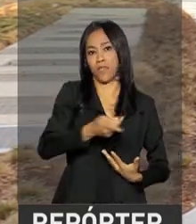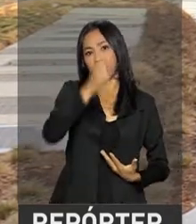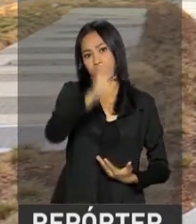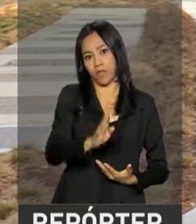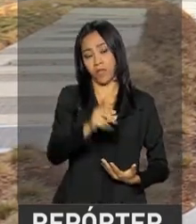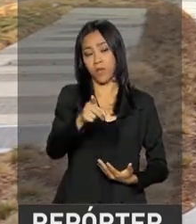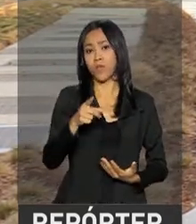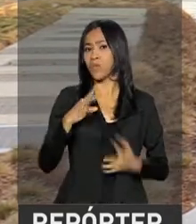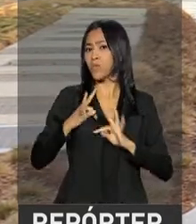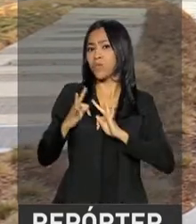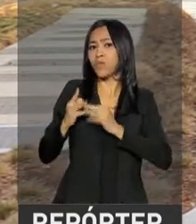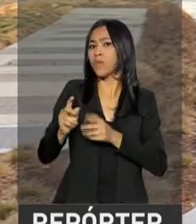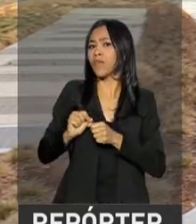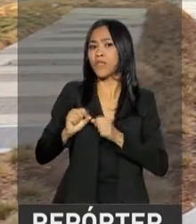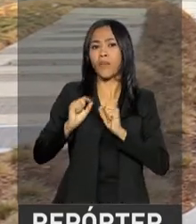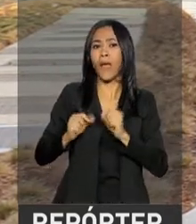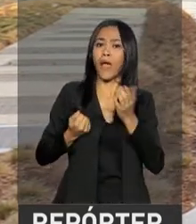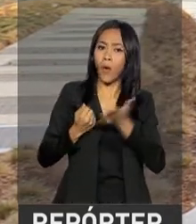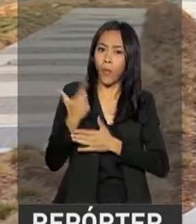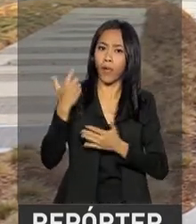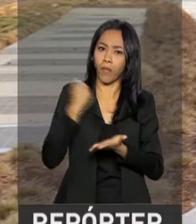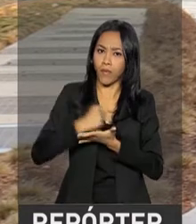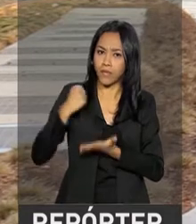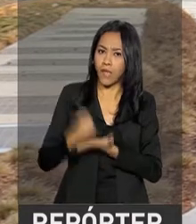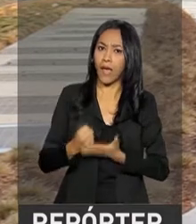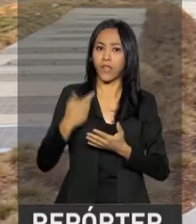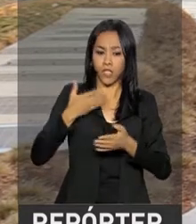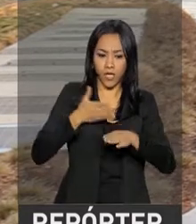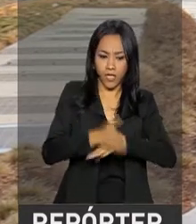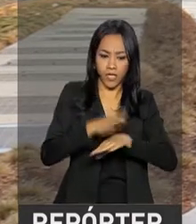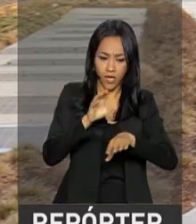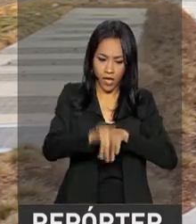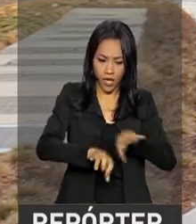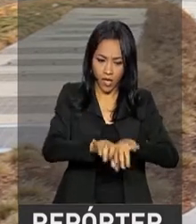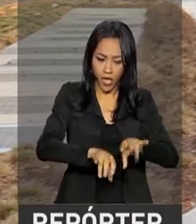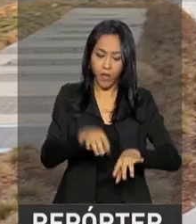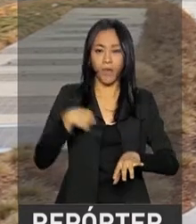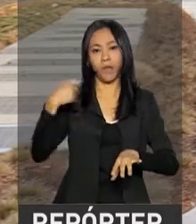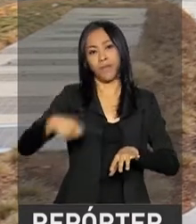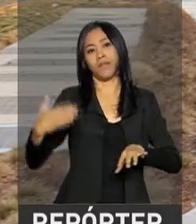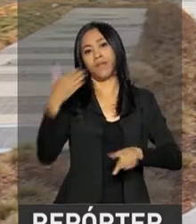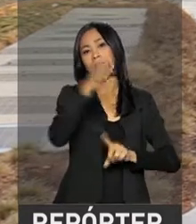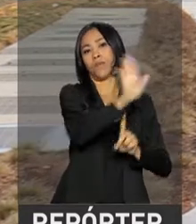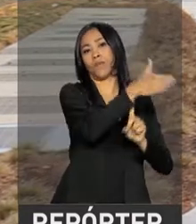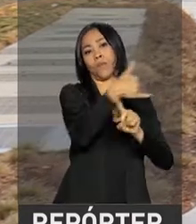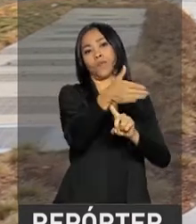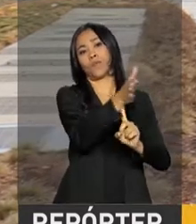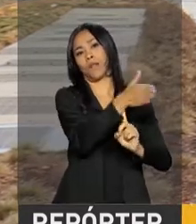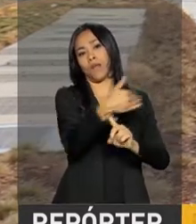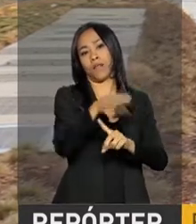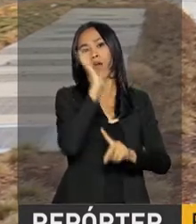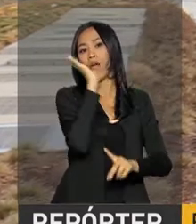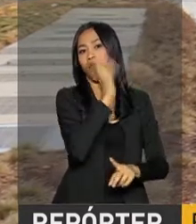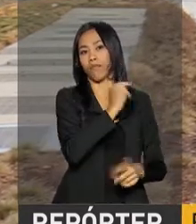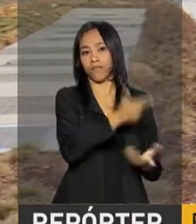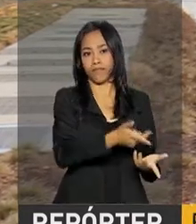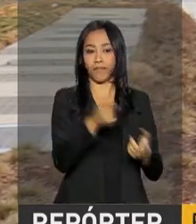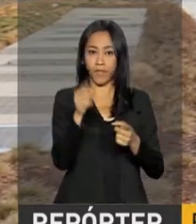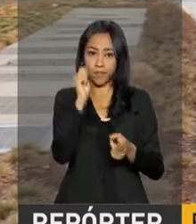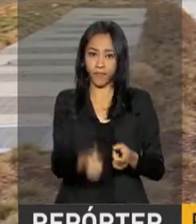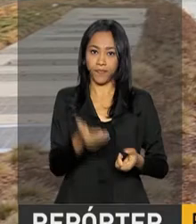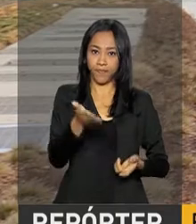tudo o que tenho que fazer é comprar as passagens e entrar no site ao invés de ter que ir até o consulado dizendo que